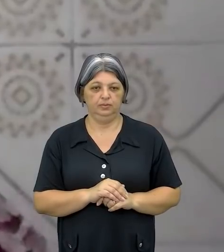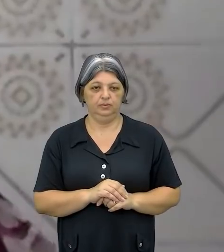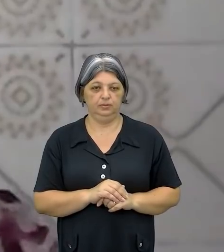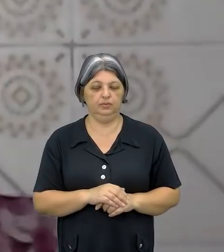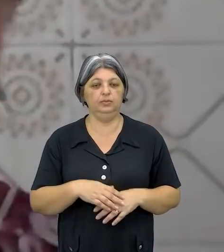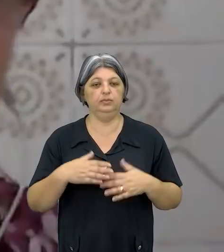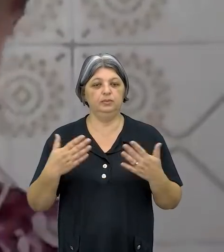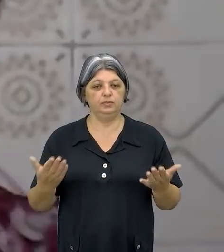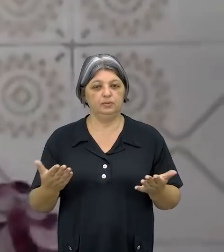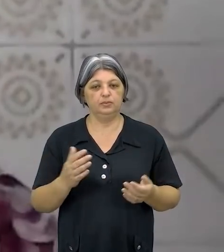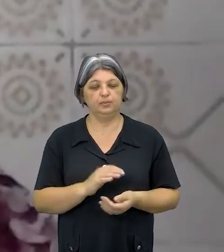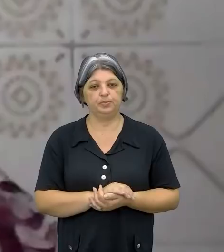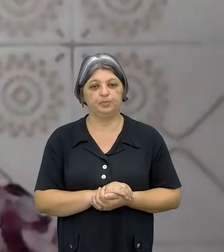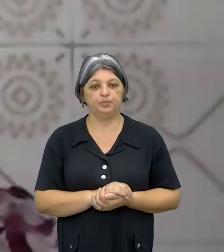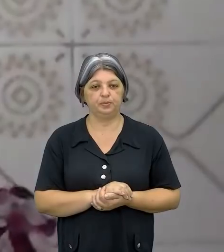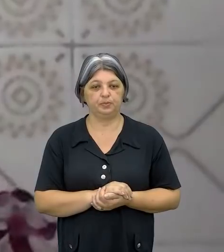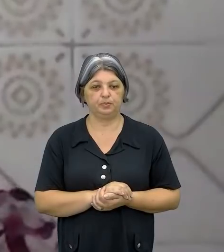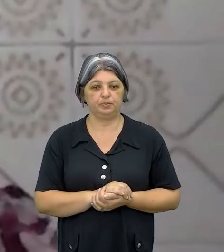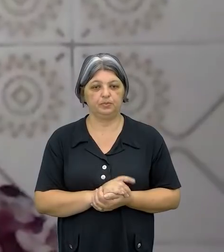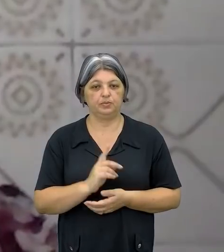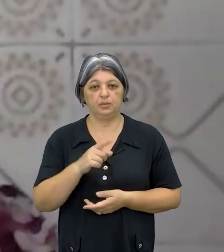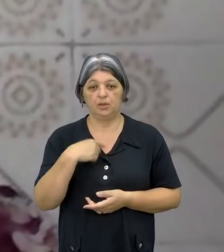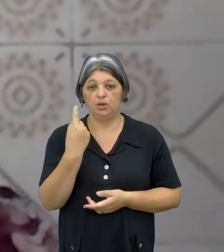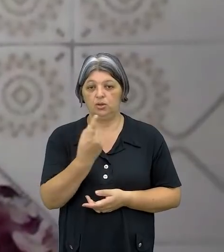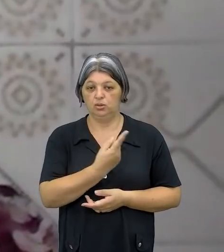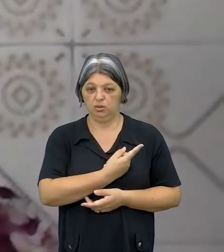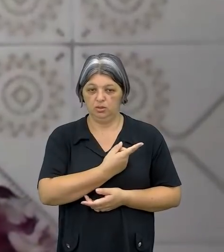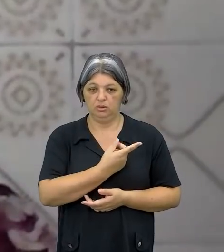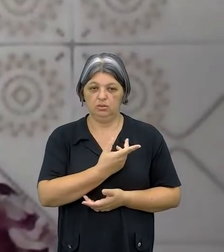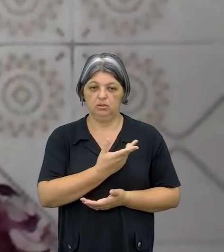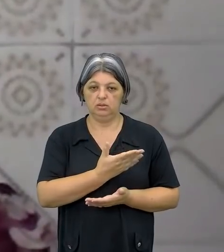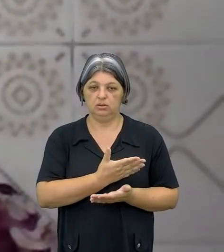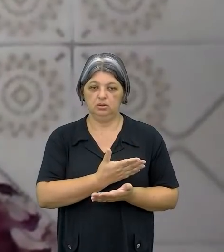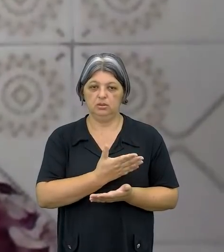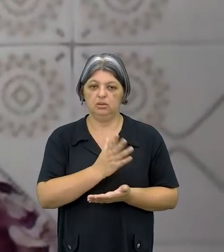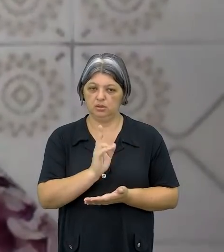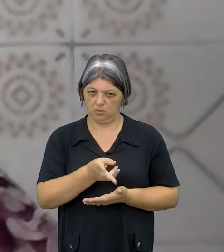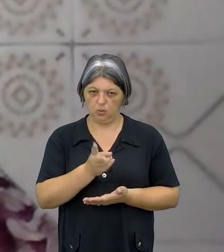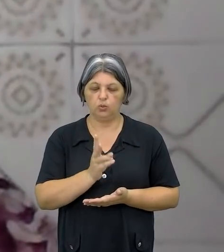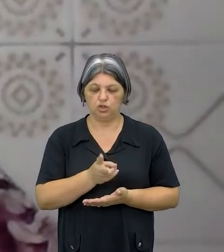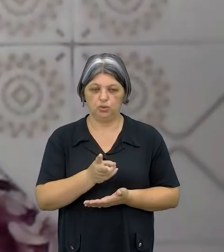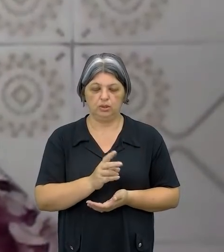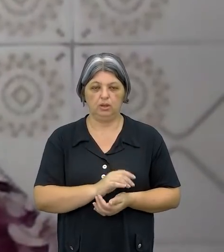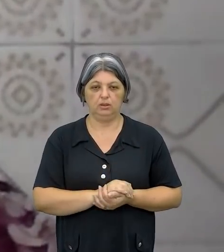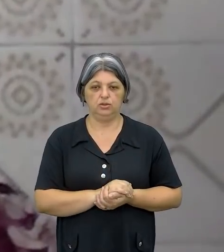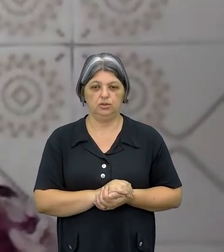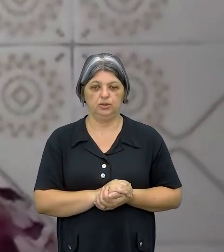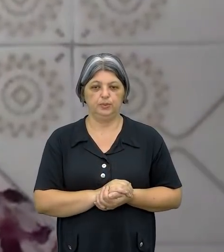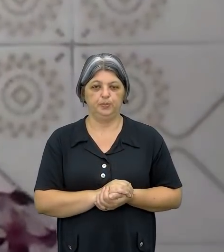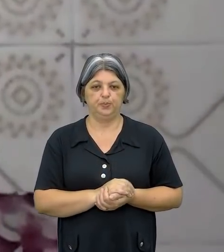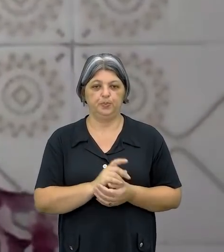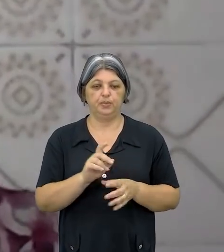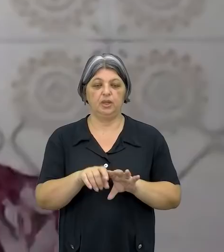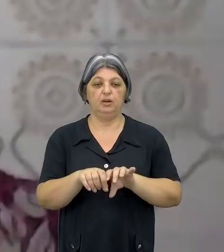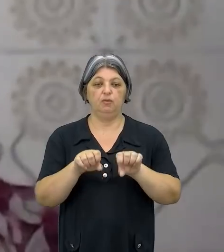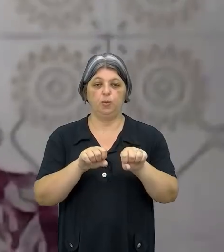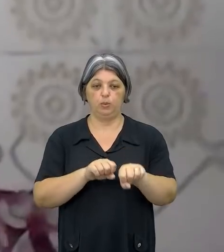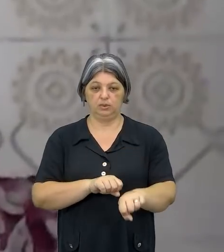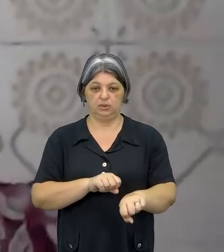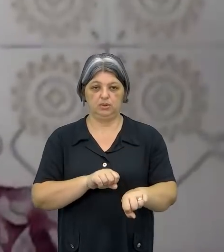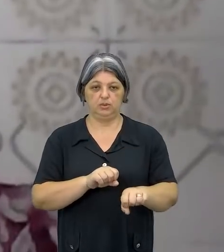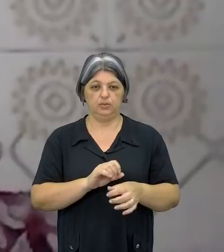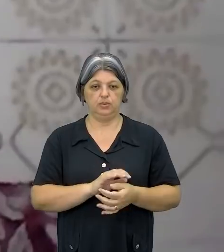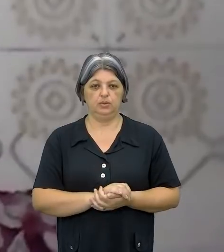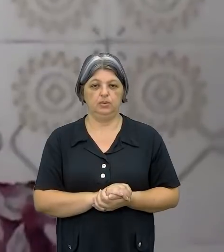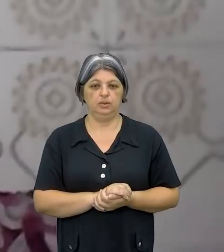Bom, pessoal, nós vamos dar continuidade aqui, né, à formação